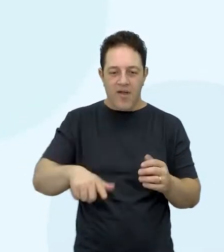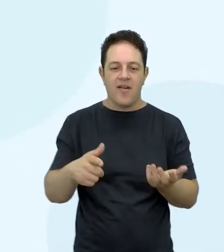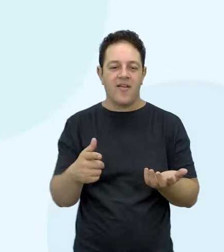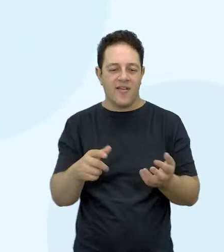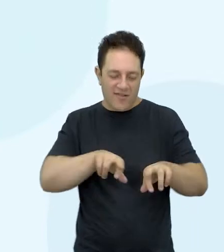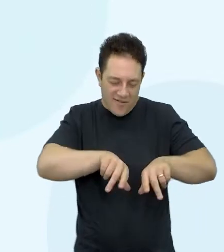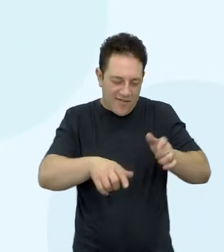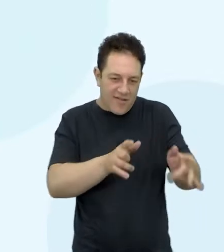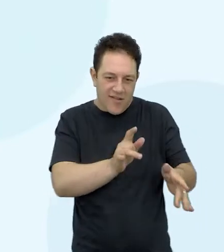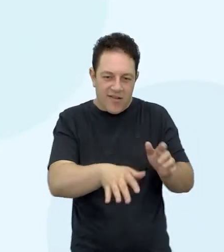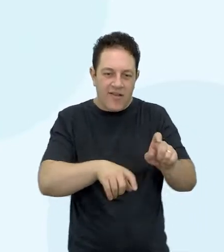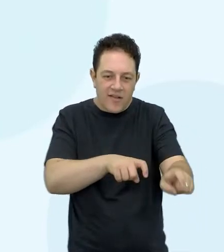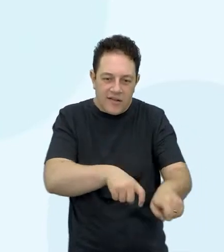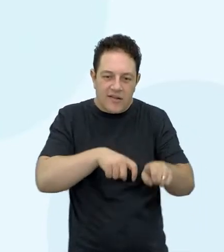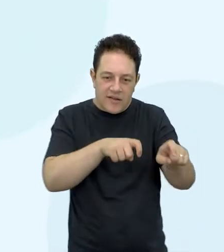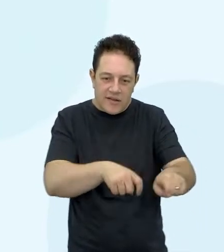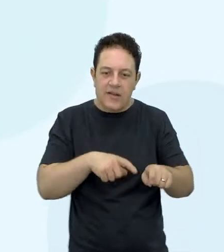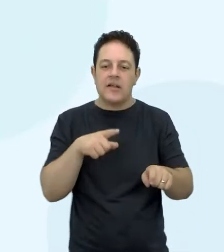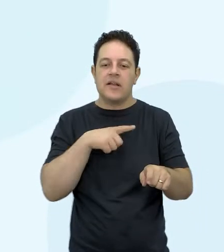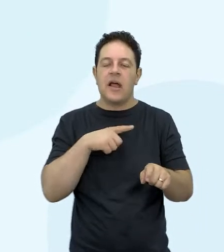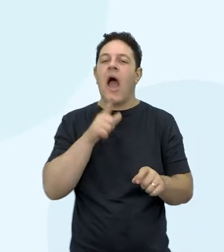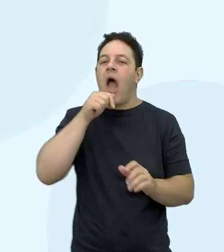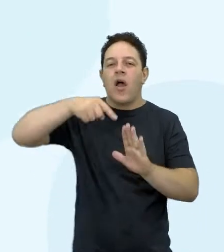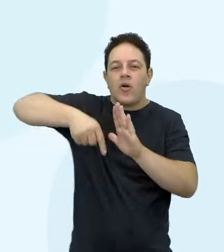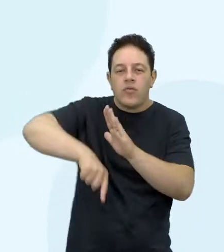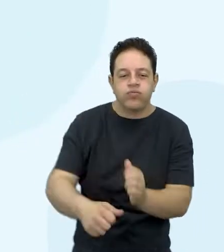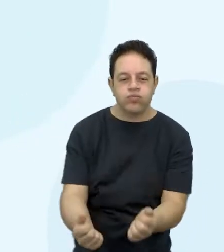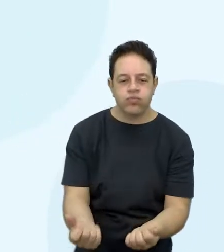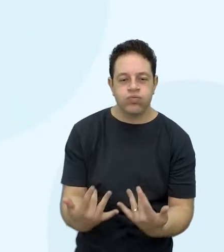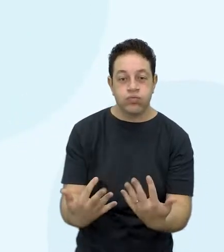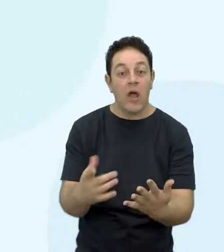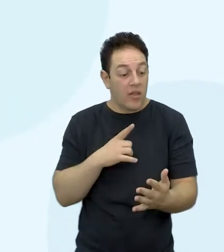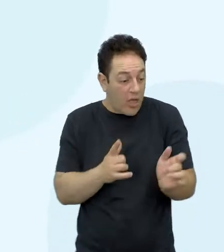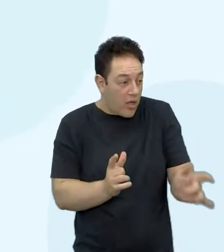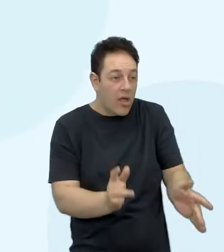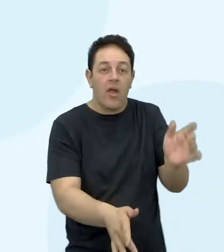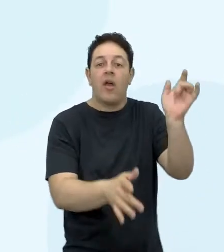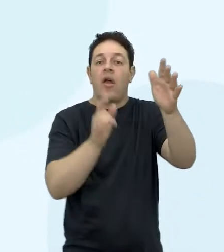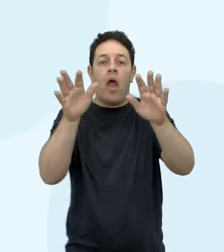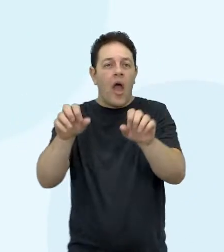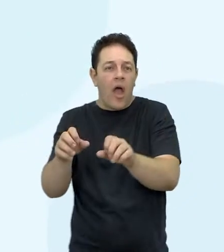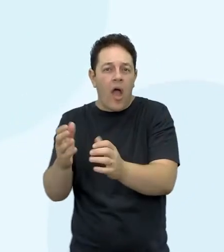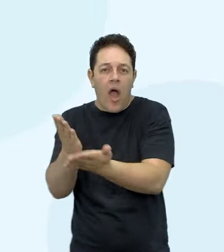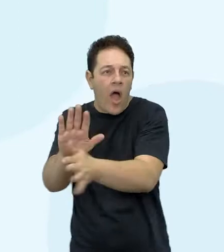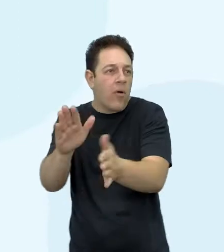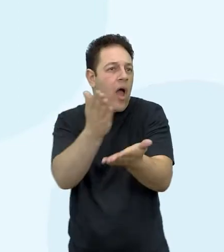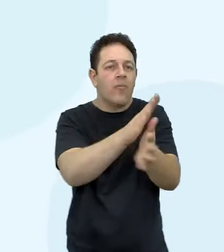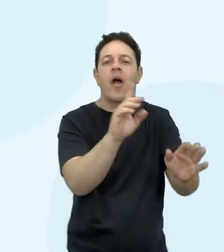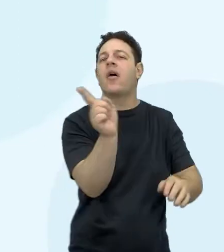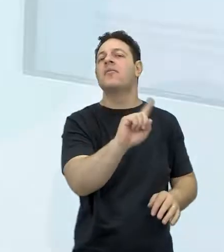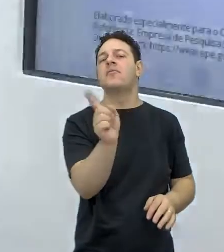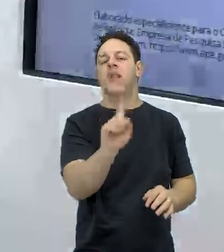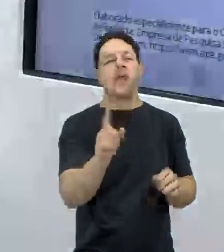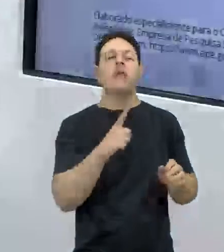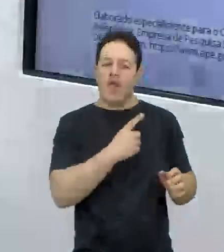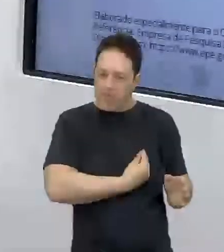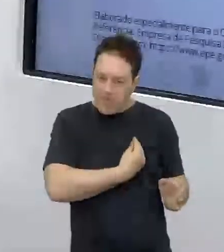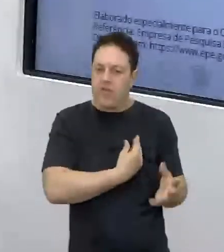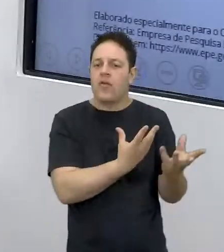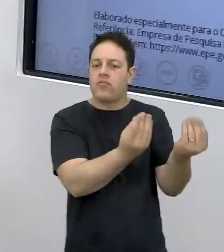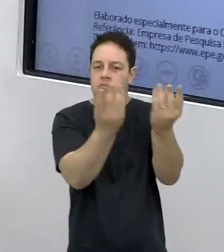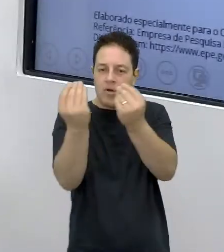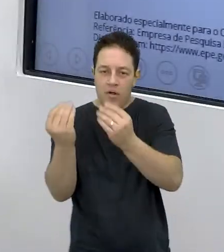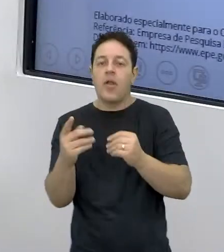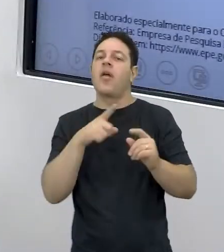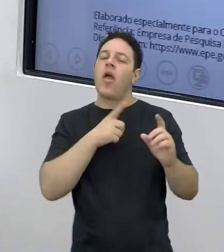oceânica. Então, são recursos que estão presentes na natureza, não vai acabar rápido, né? Não tem fim também, então você vai chamar